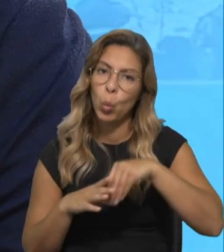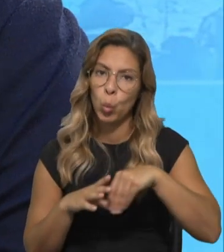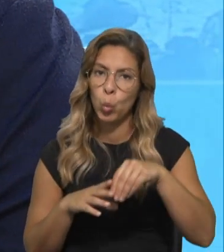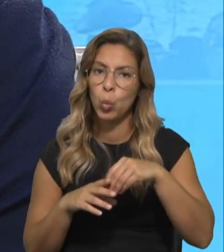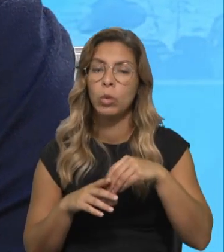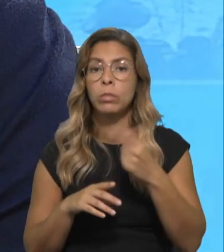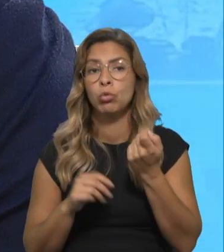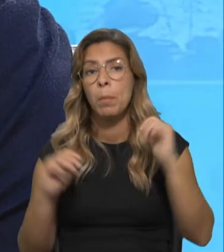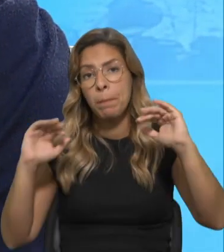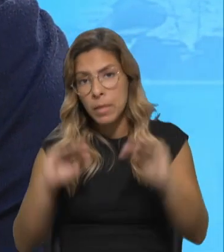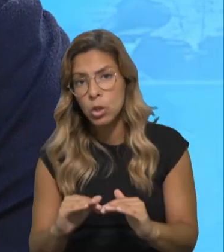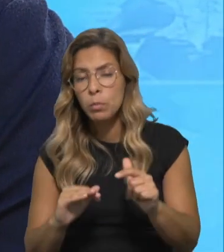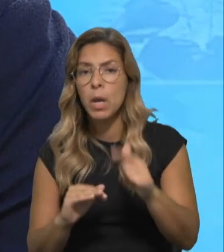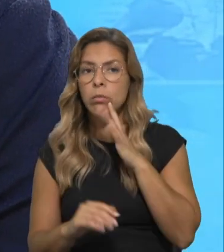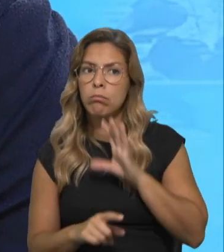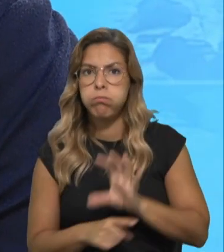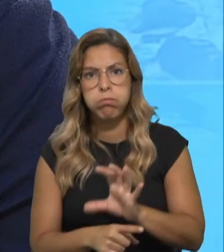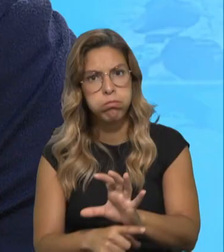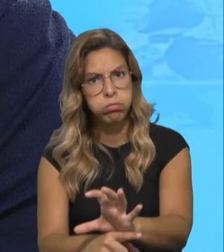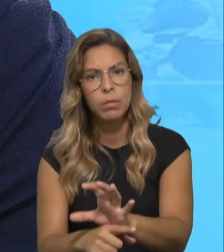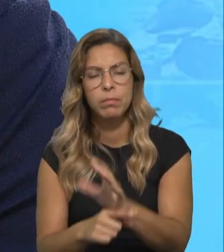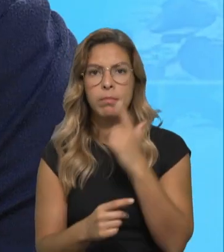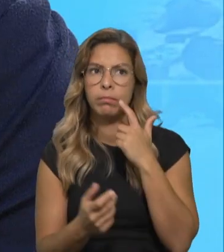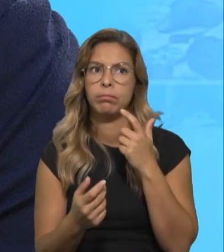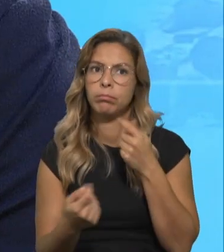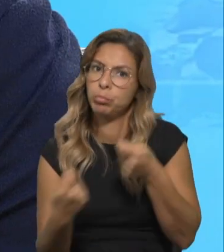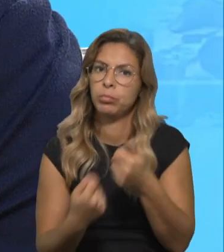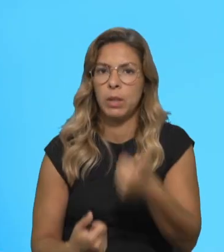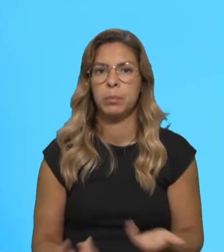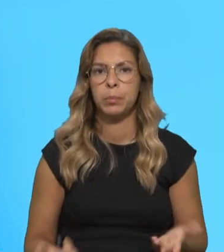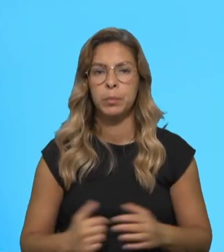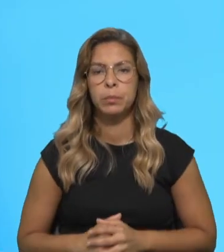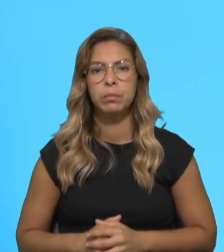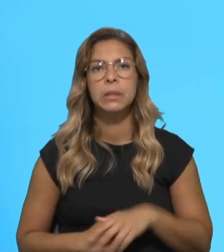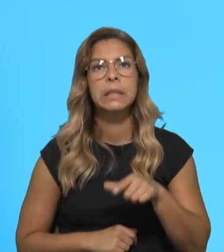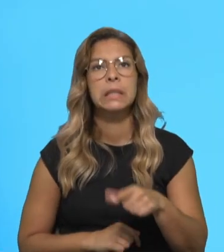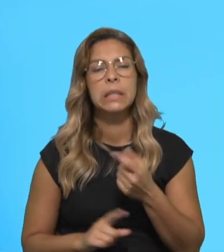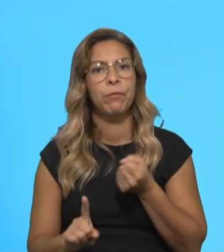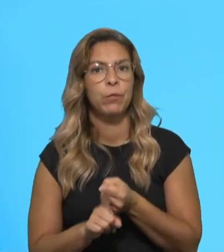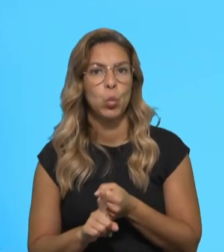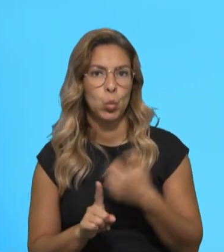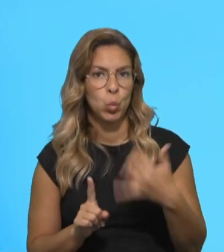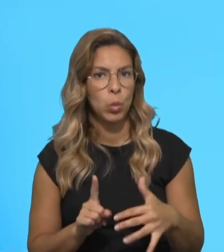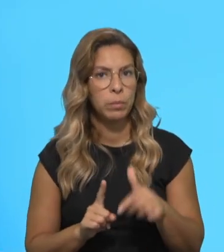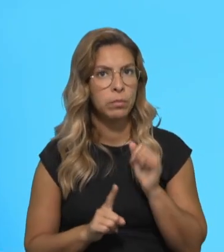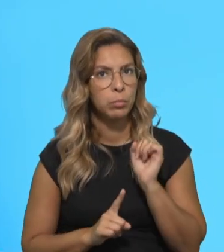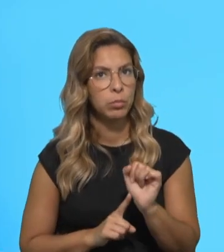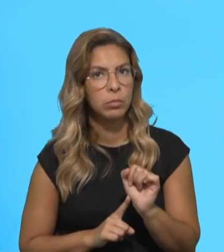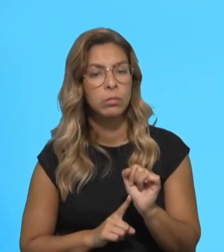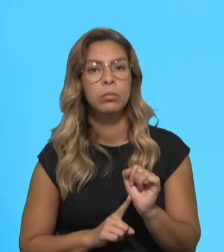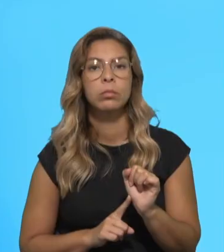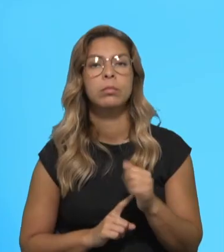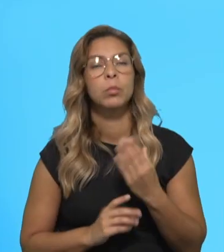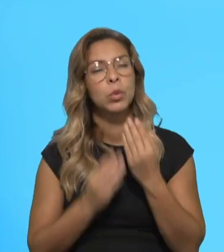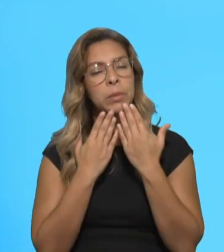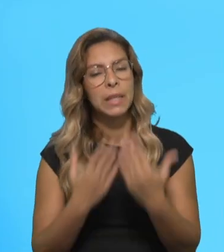reduzidos, mas mais intensos e mais eficazes. Fica esse desafio também a quem é utilizador de redes sociais, nomeadamente os sacerdotes. Agradeço, Padre